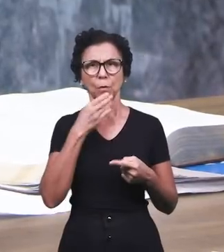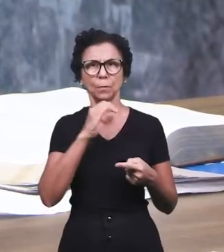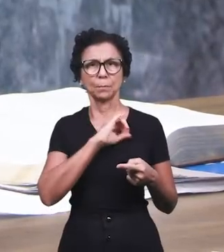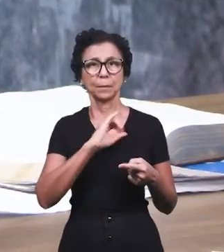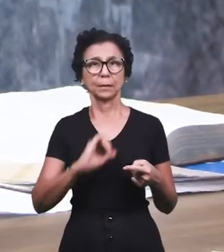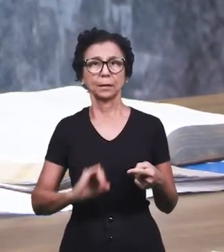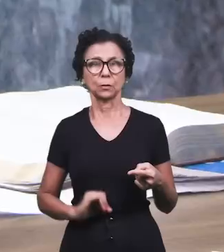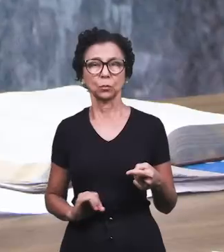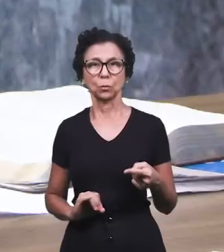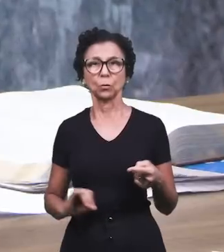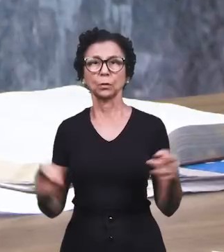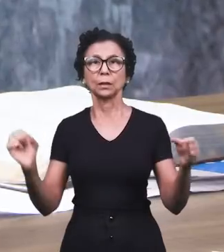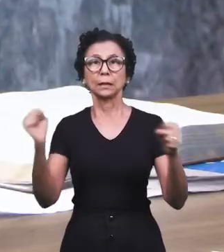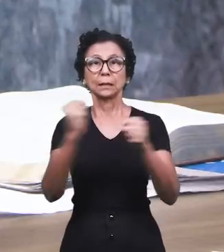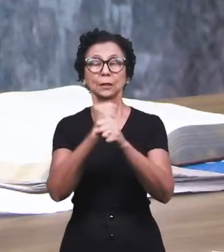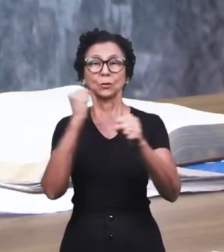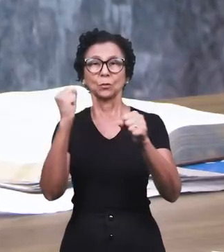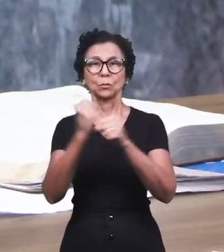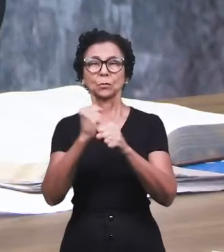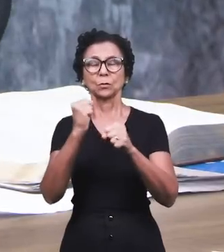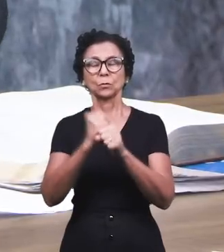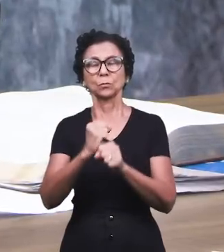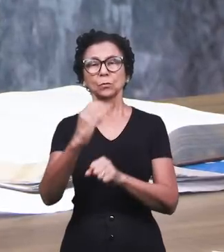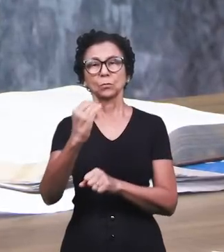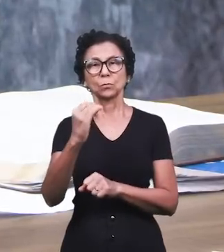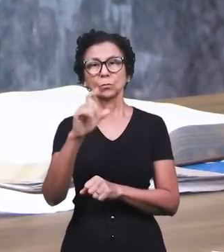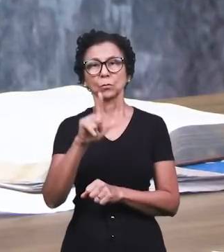imperador que construiu o Coliseu de Roma, que é o grande